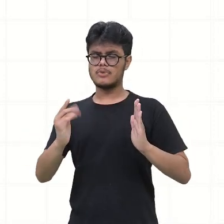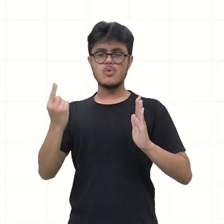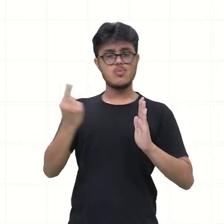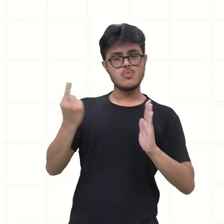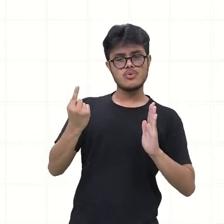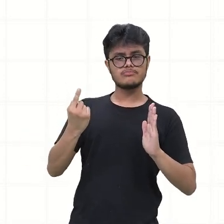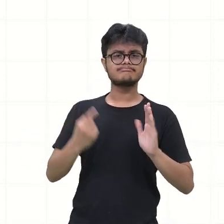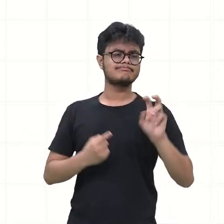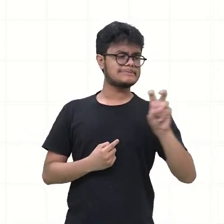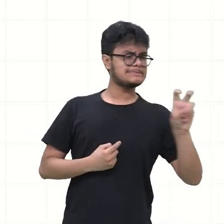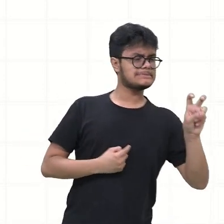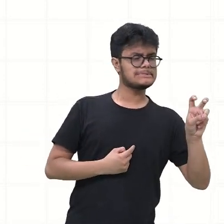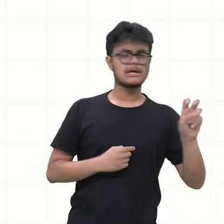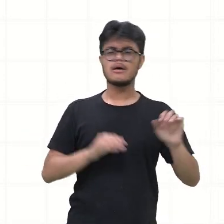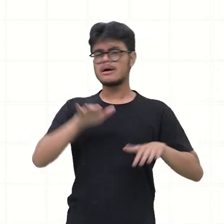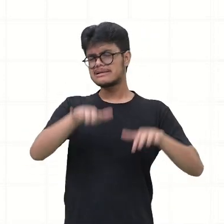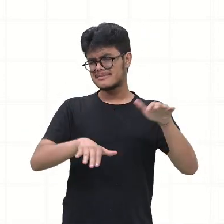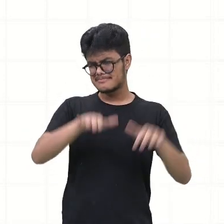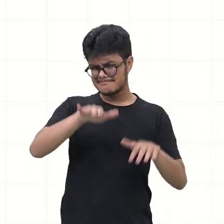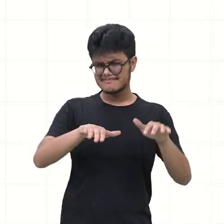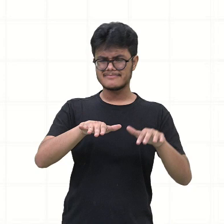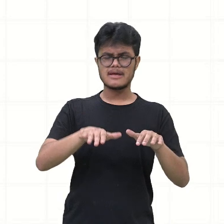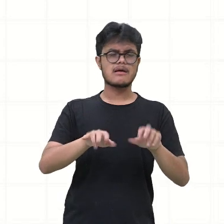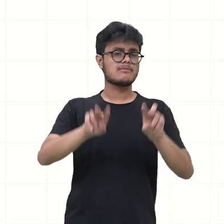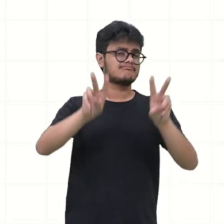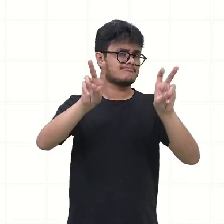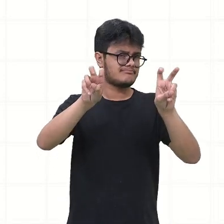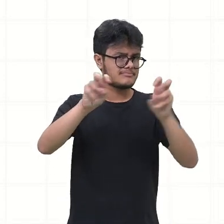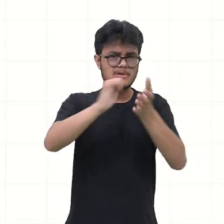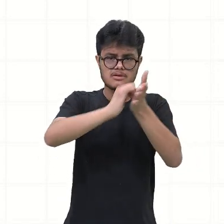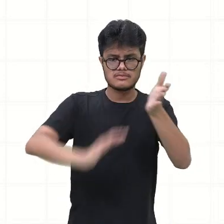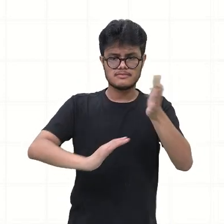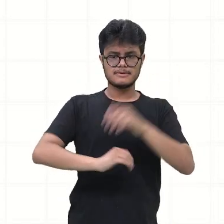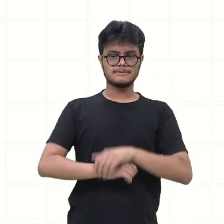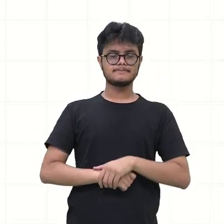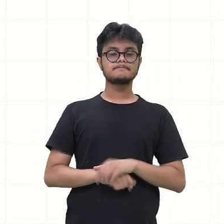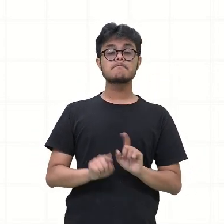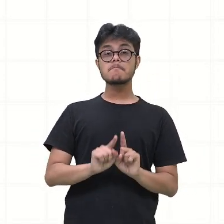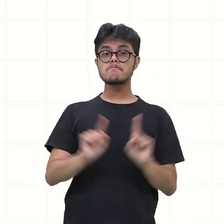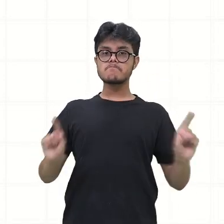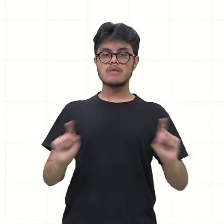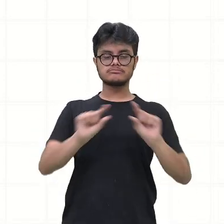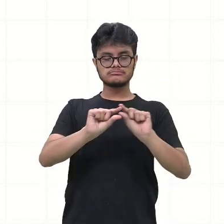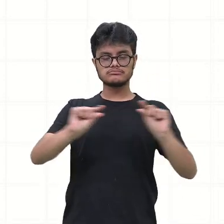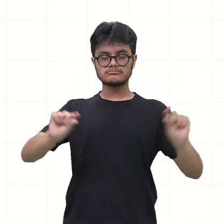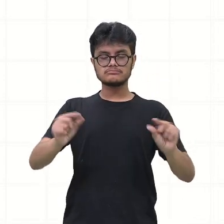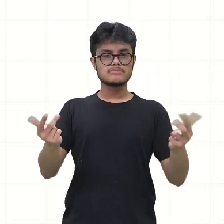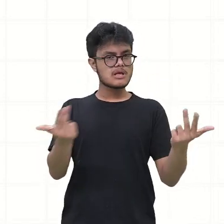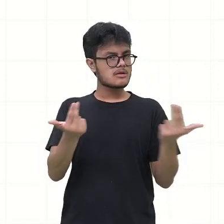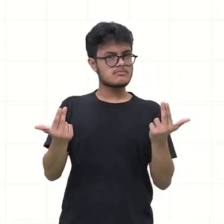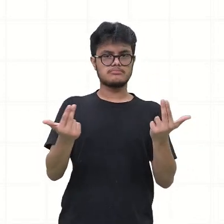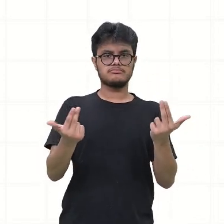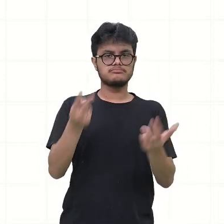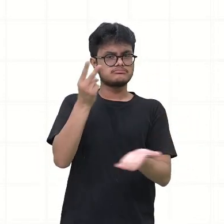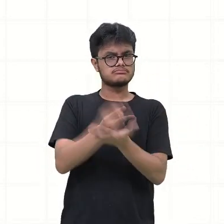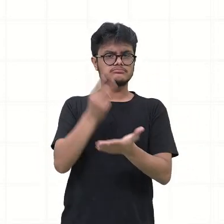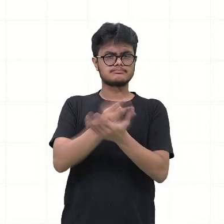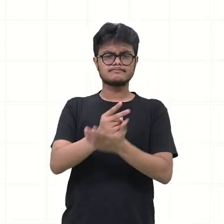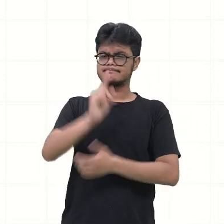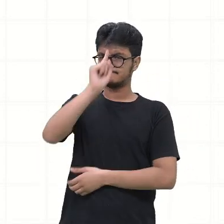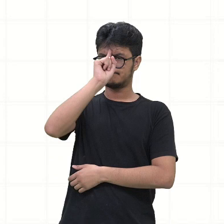2, de 5 em 5. Isso vai depender do que eu esteja trabalhando. Mas a ideia da reta é sempre o mesmo, tá bom? Por